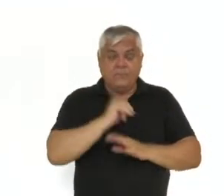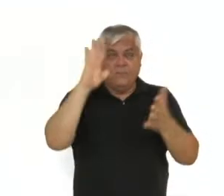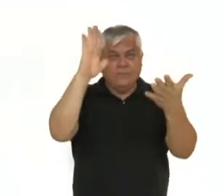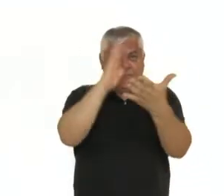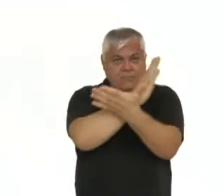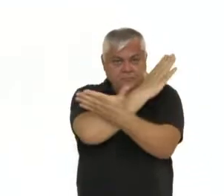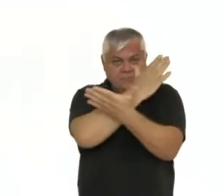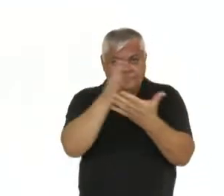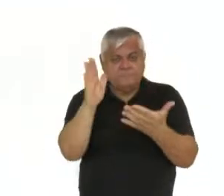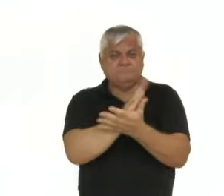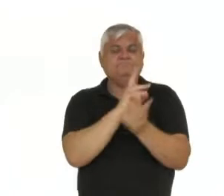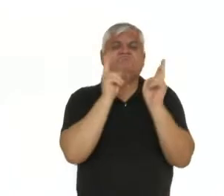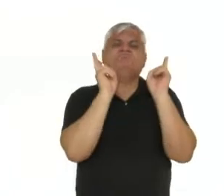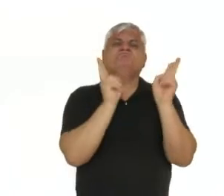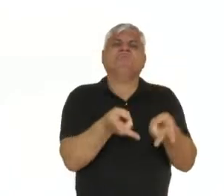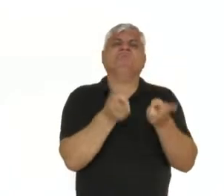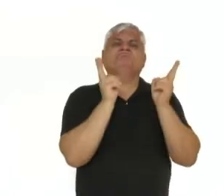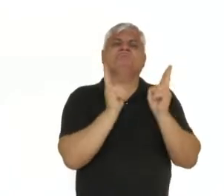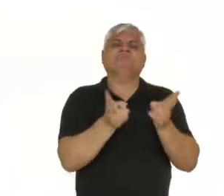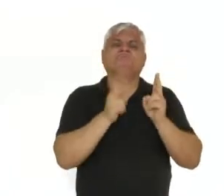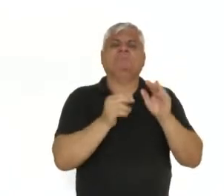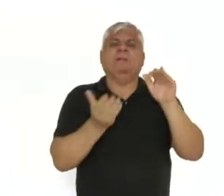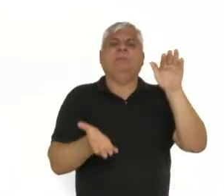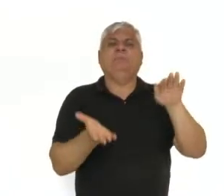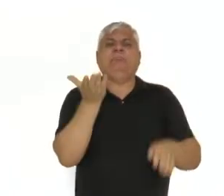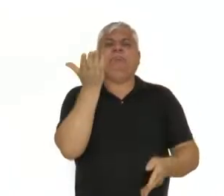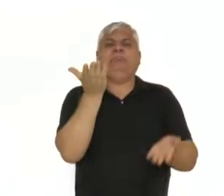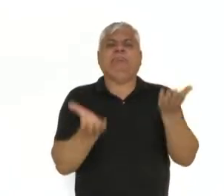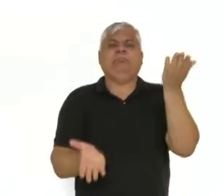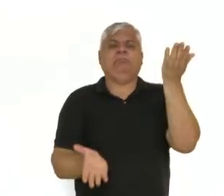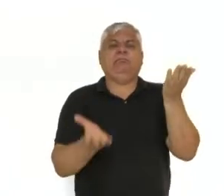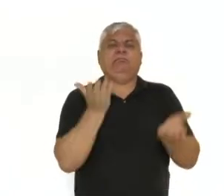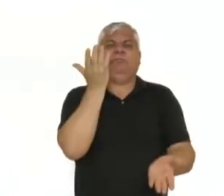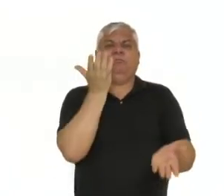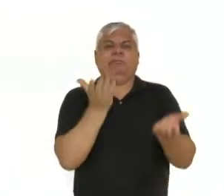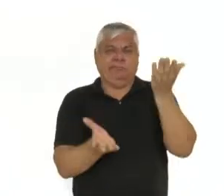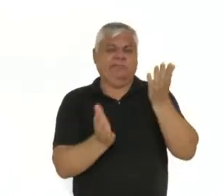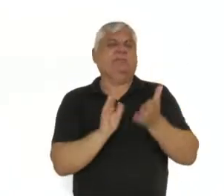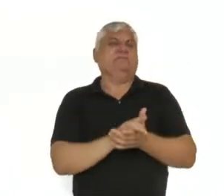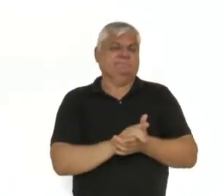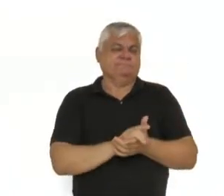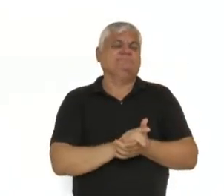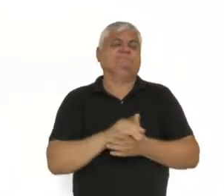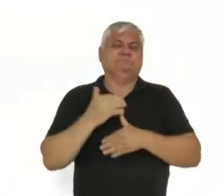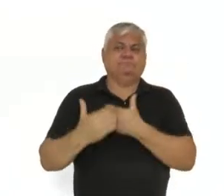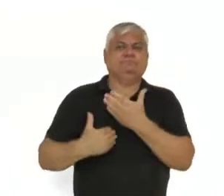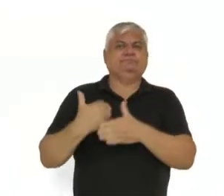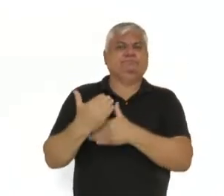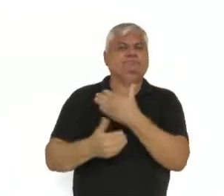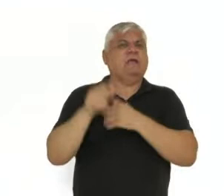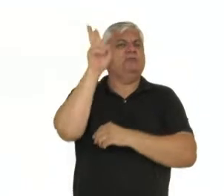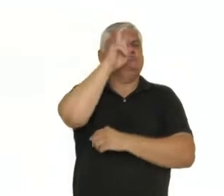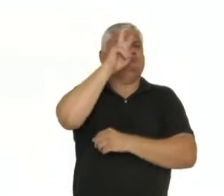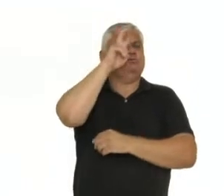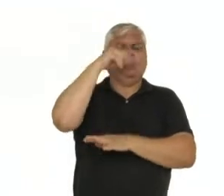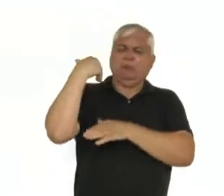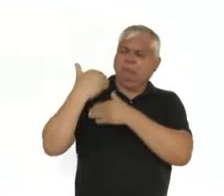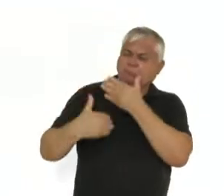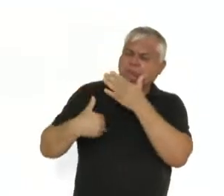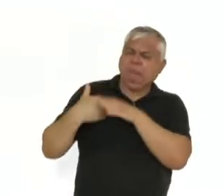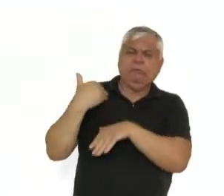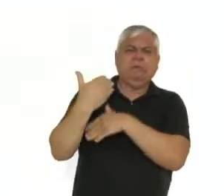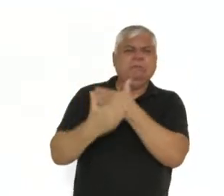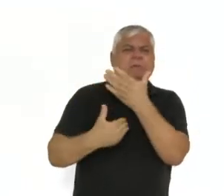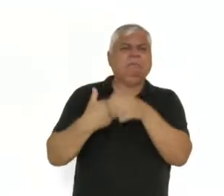rural sempre foi feita de maneira desigual. Ela foi se assentando no decorrer do nosso processo histórico, primeiro de maneira